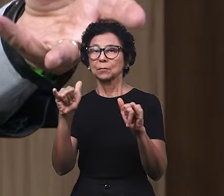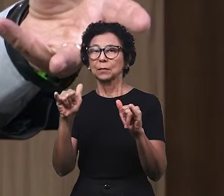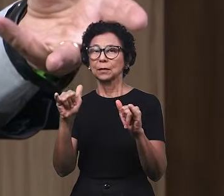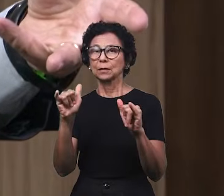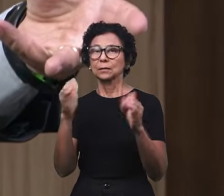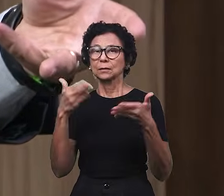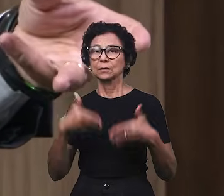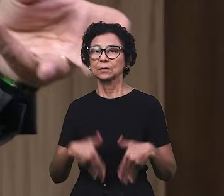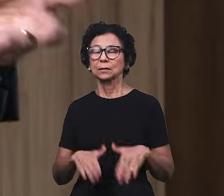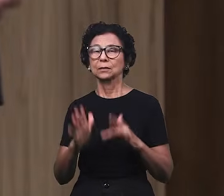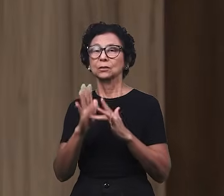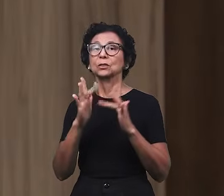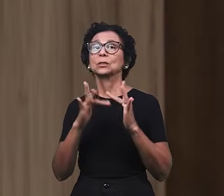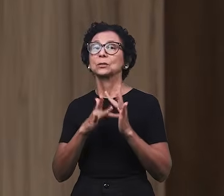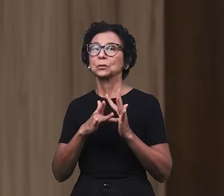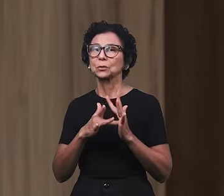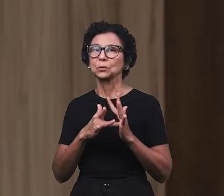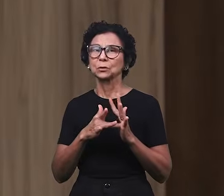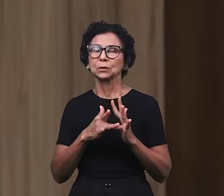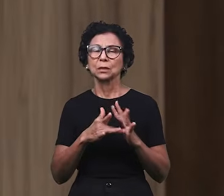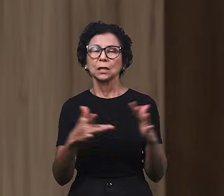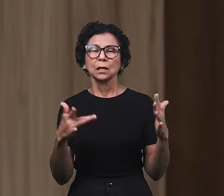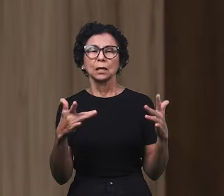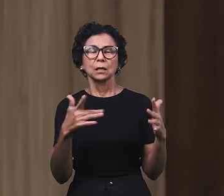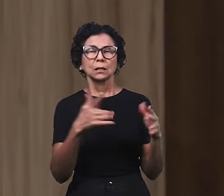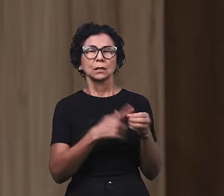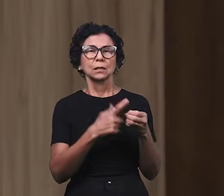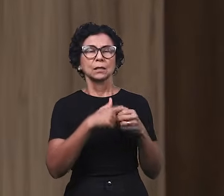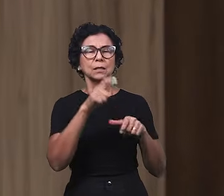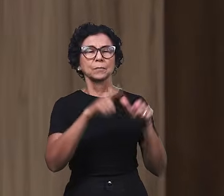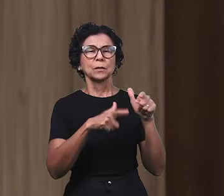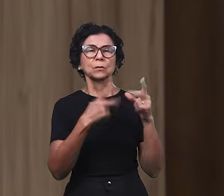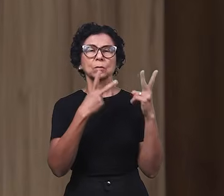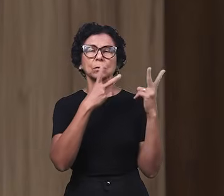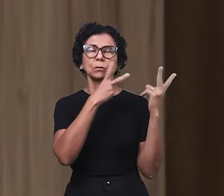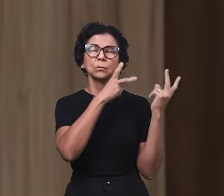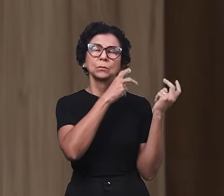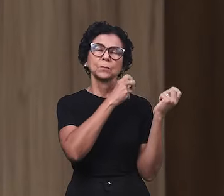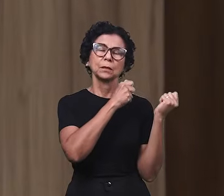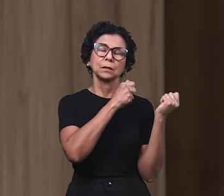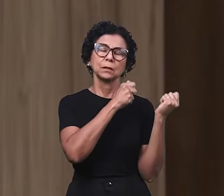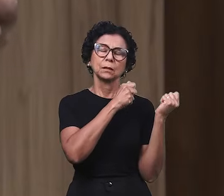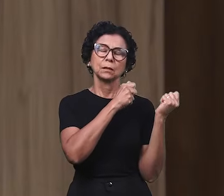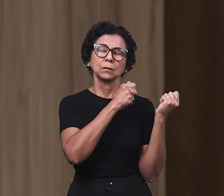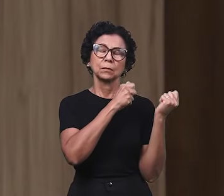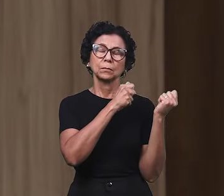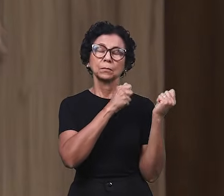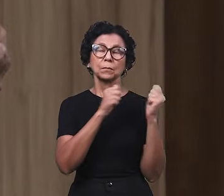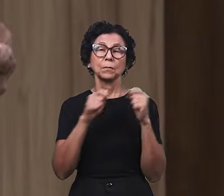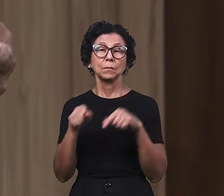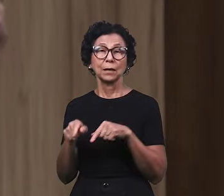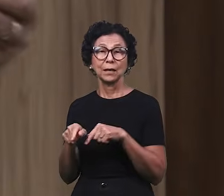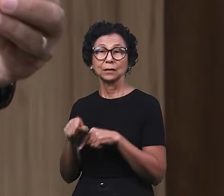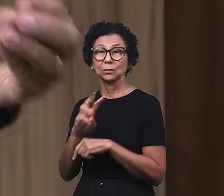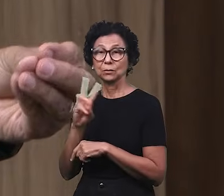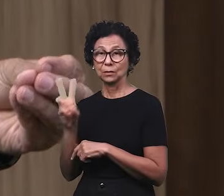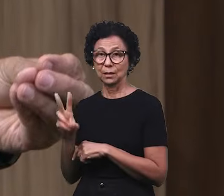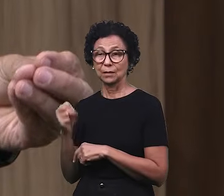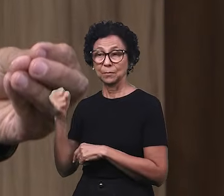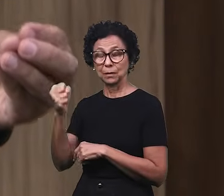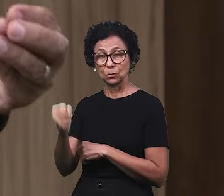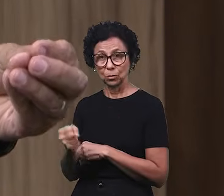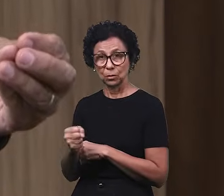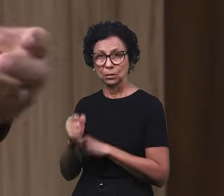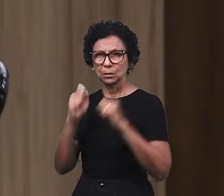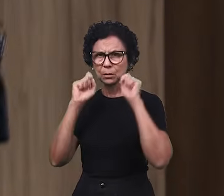nascimento do Senhor Jesus. A cidade dormia, mas os pastores velavam. Eles estavam acordados nas